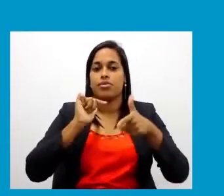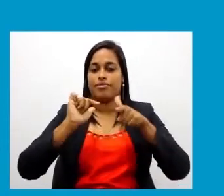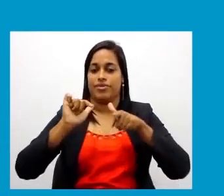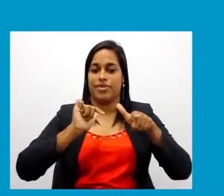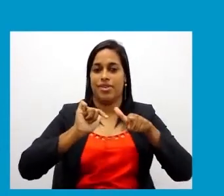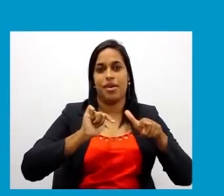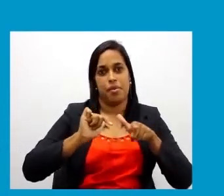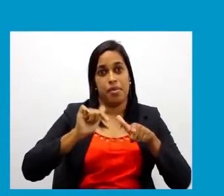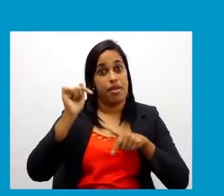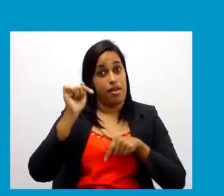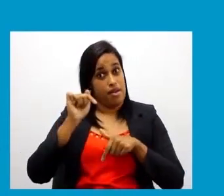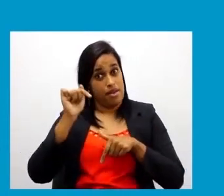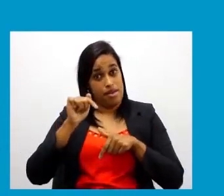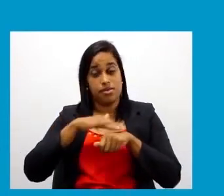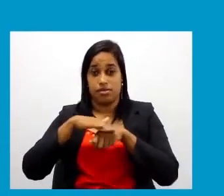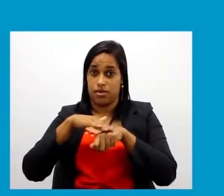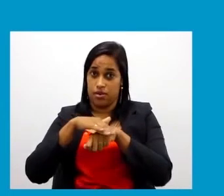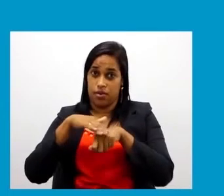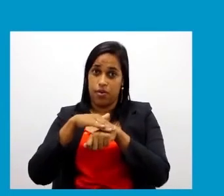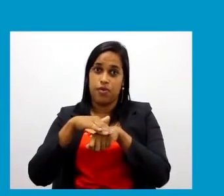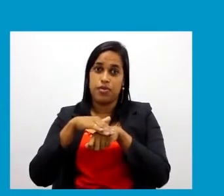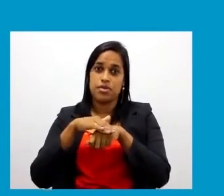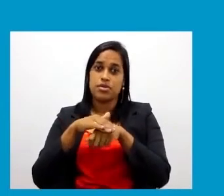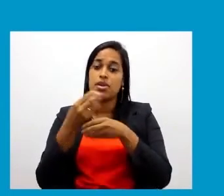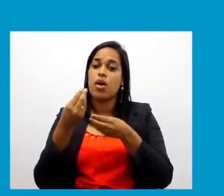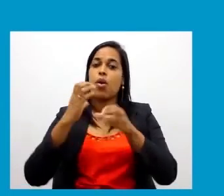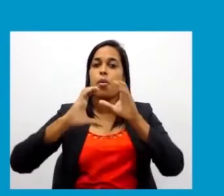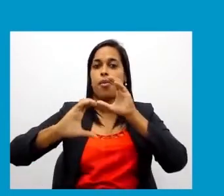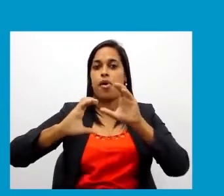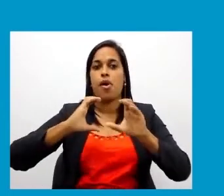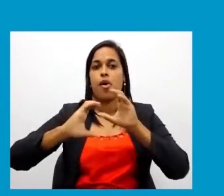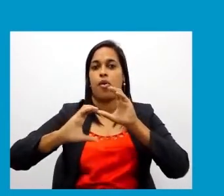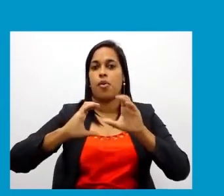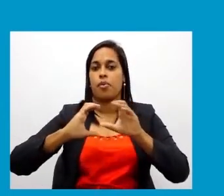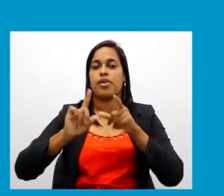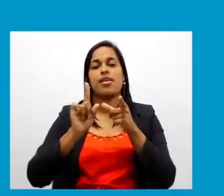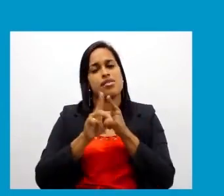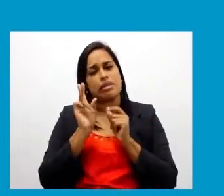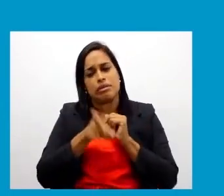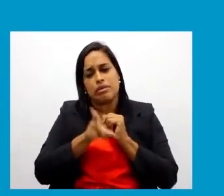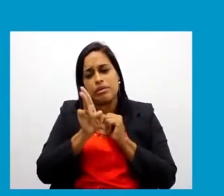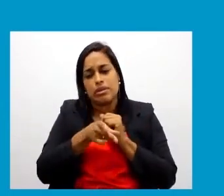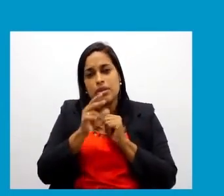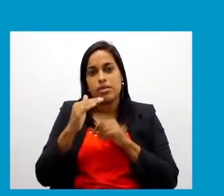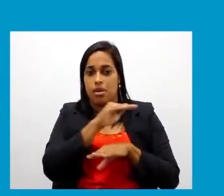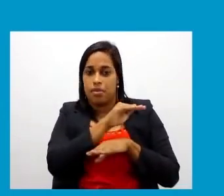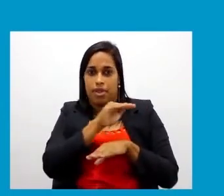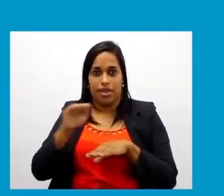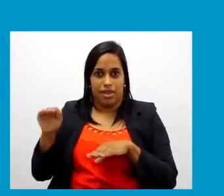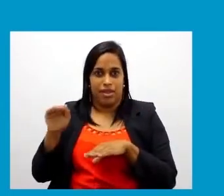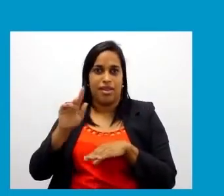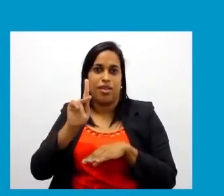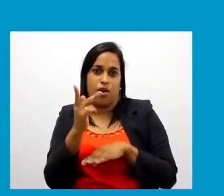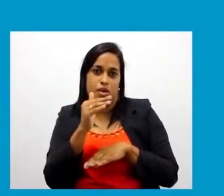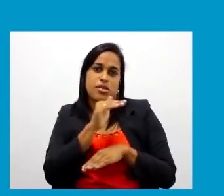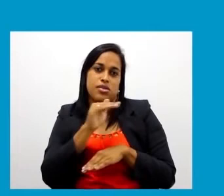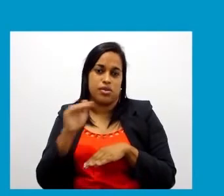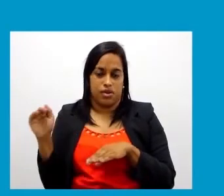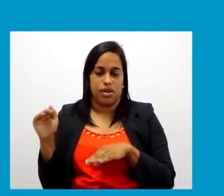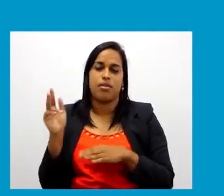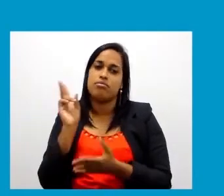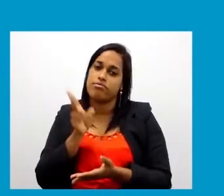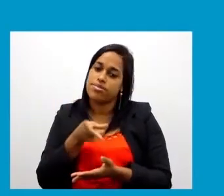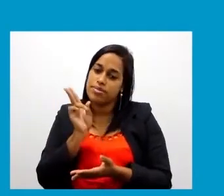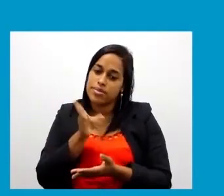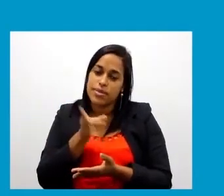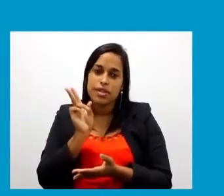estão sendo feitas. Esse bate-papo, essa conversa, é uma forma de comunicação horizontal em diagonal, do diretor para o supervisor. Mas